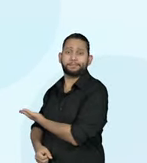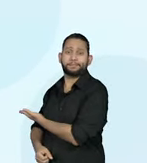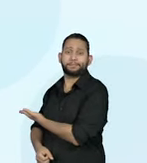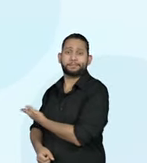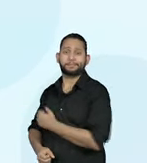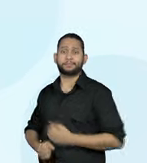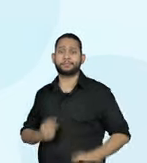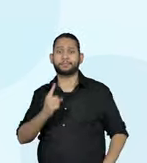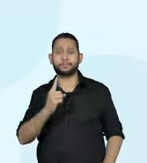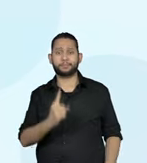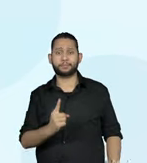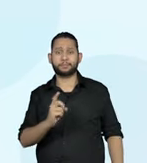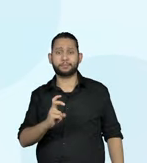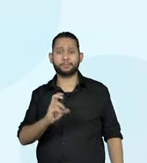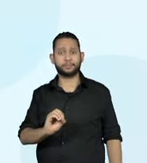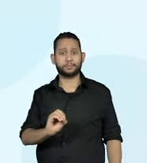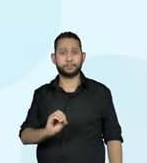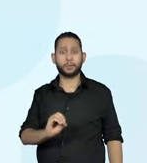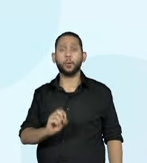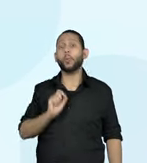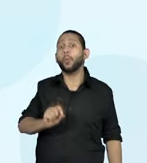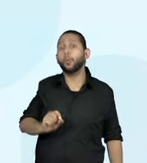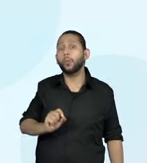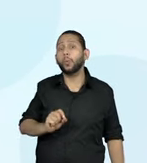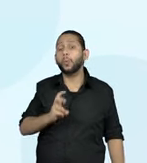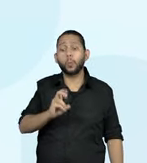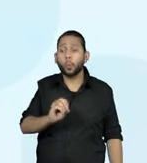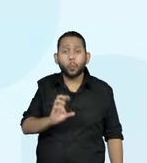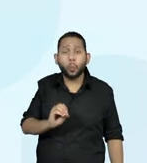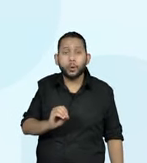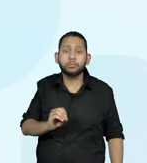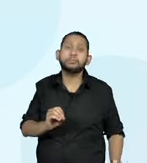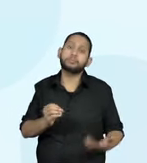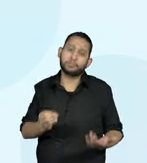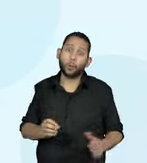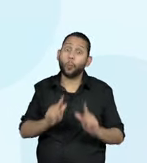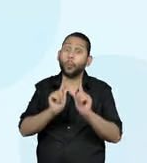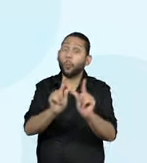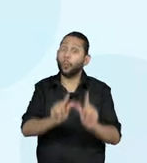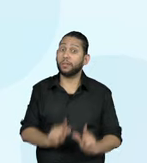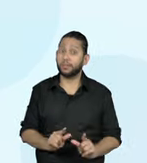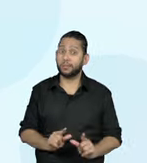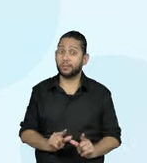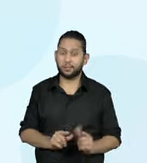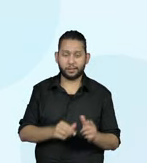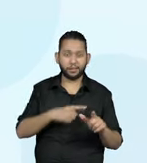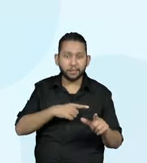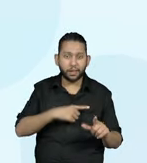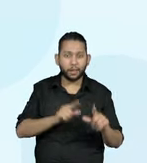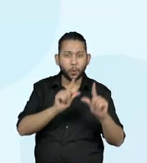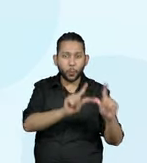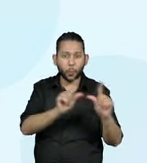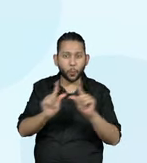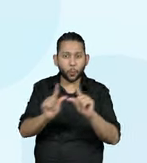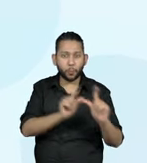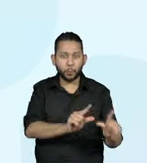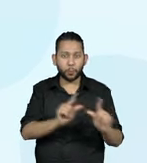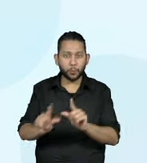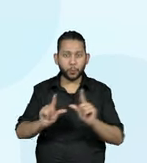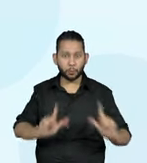150, certo? 150 o quê, galera? 150 quadrinhos. Mas pro